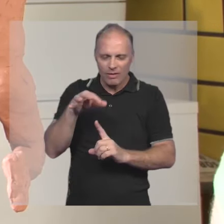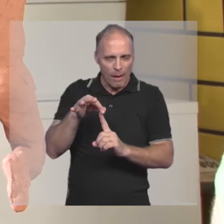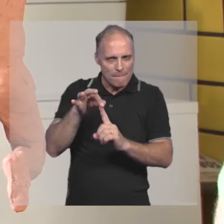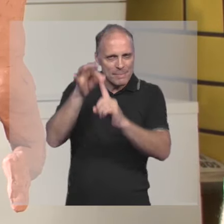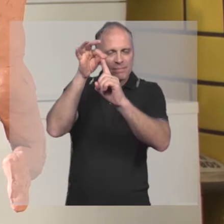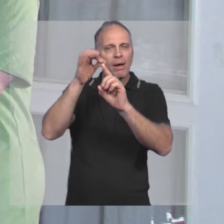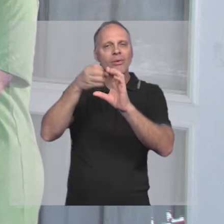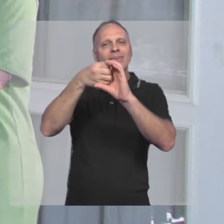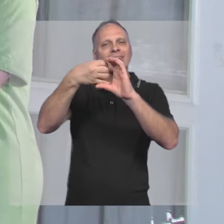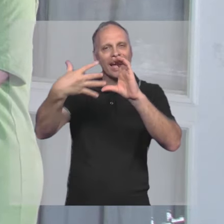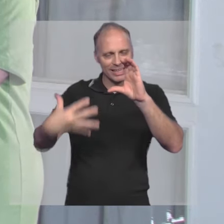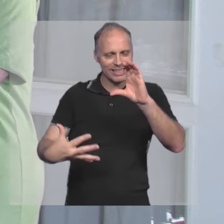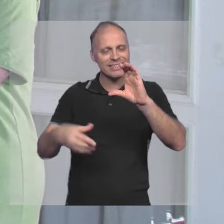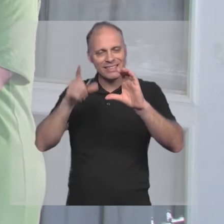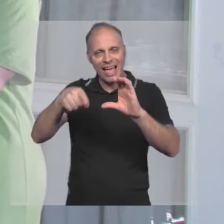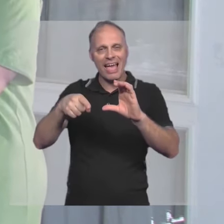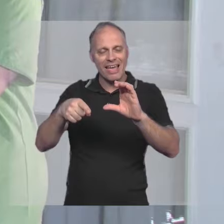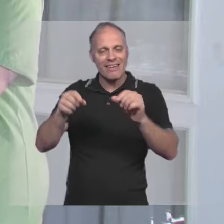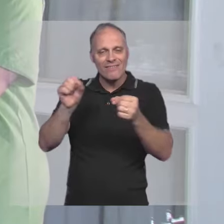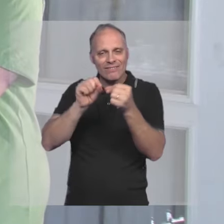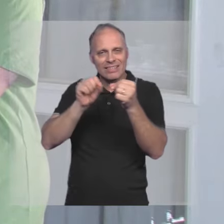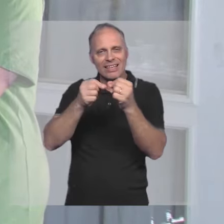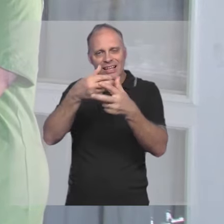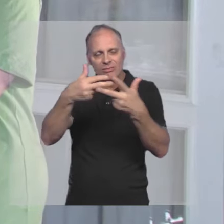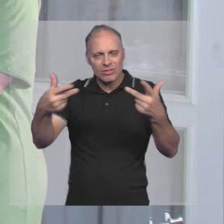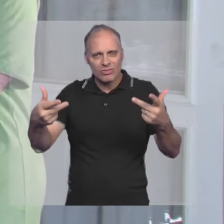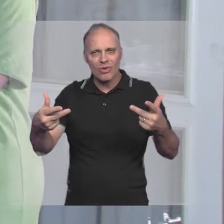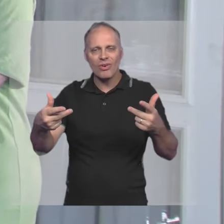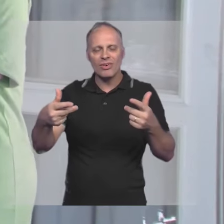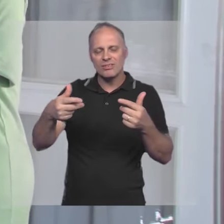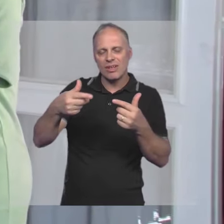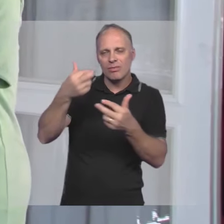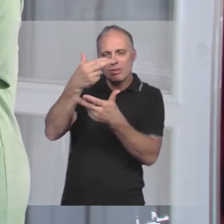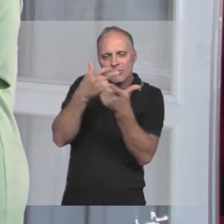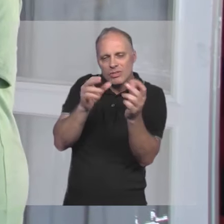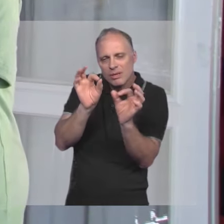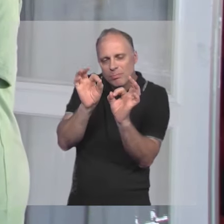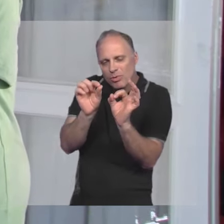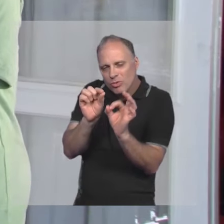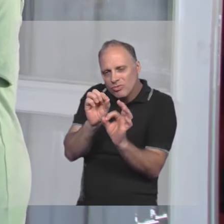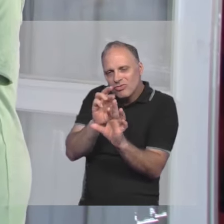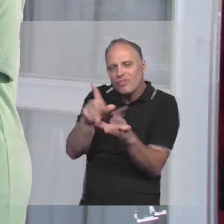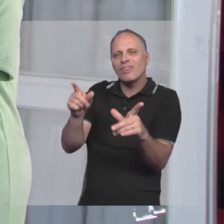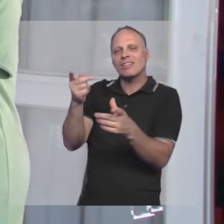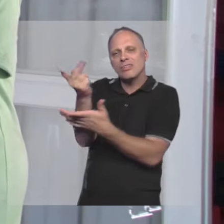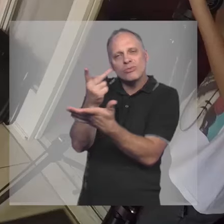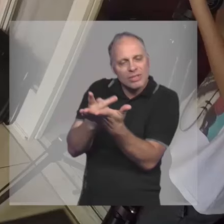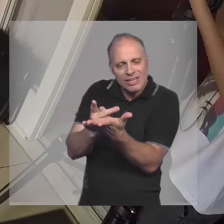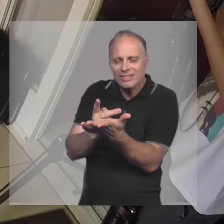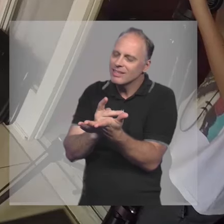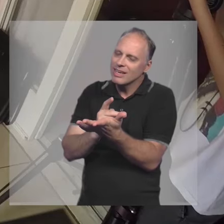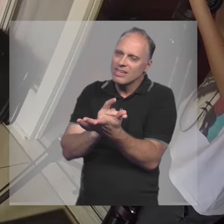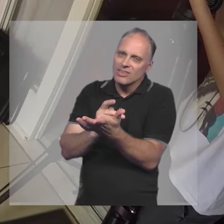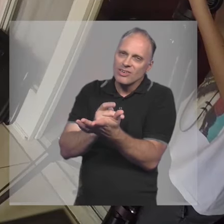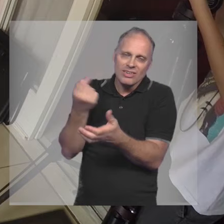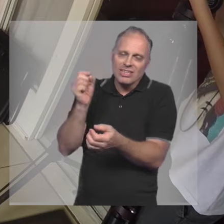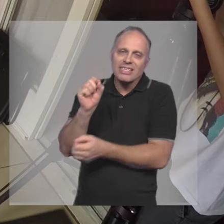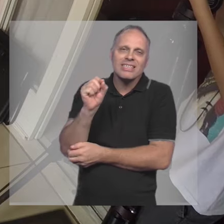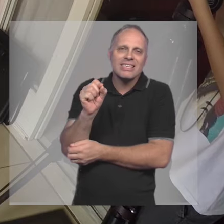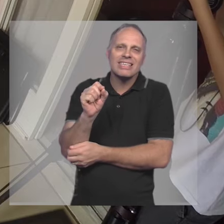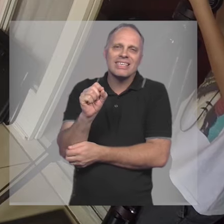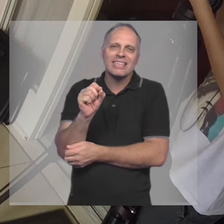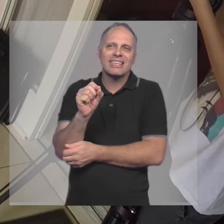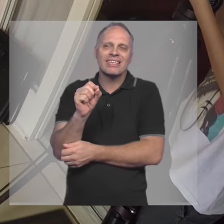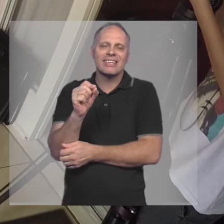principal característica é essa. Eu imprimo algumas coisas, às vezes é um easter eggzinho lá escondido no desenho que não